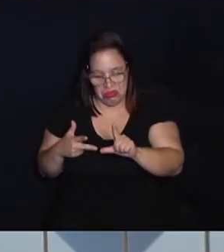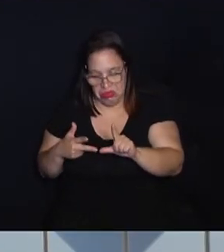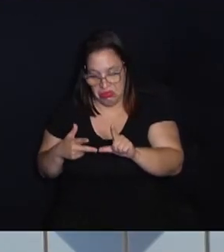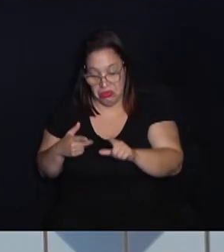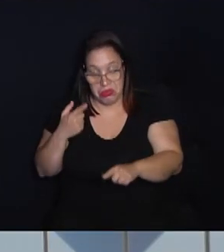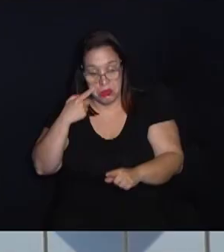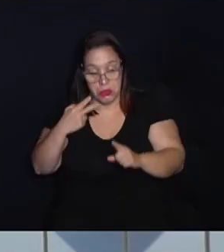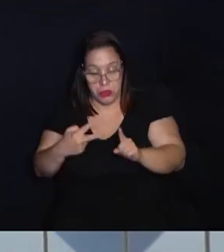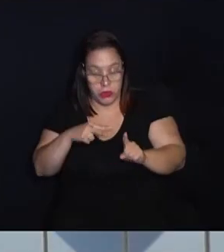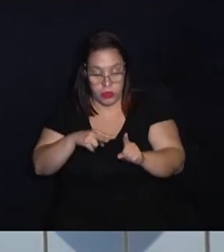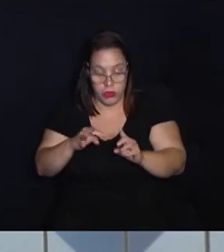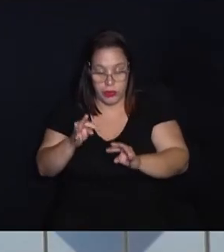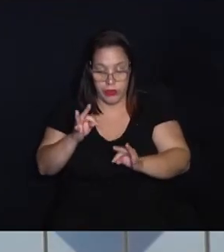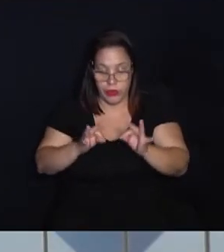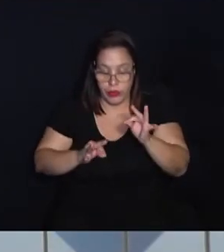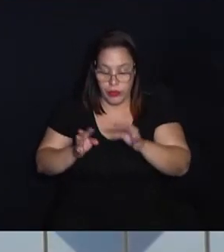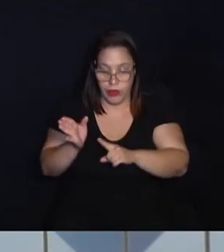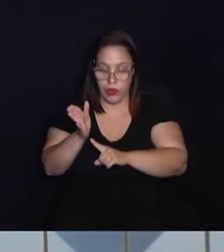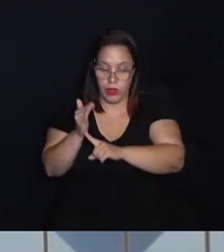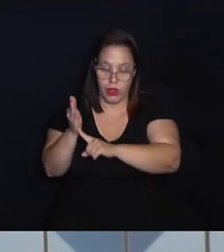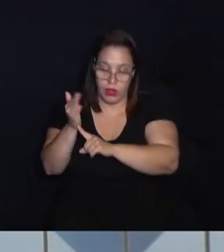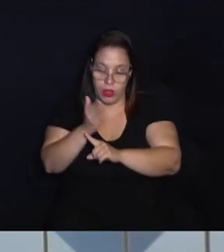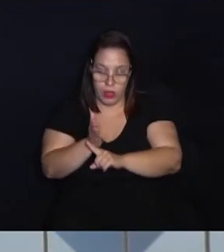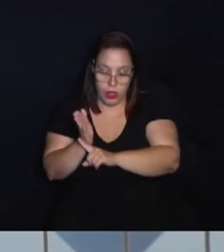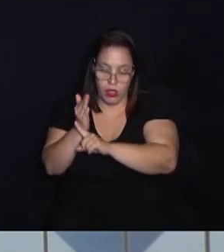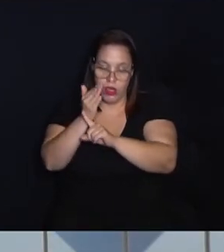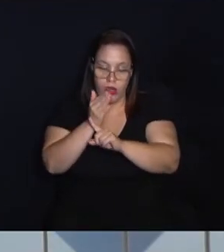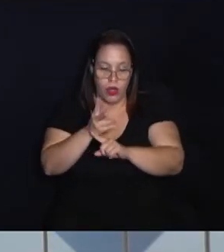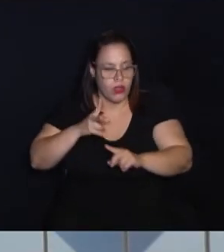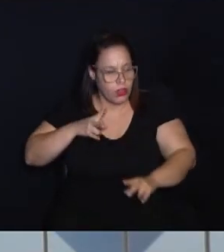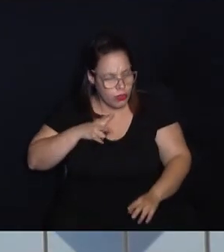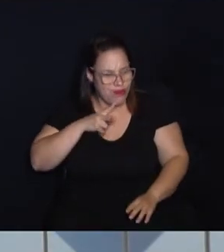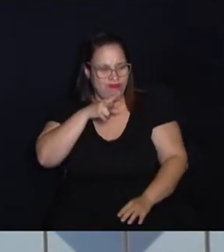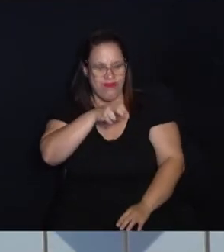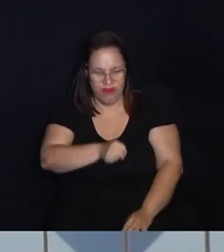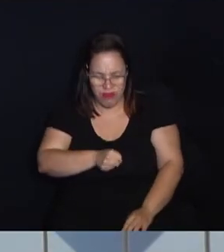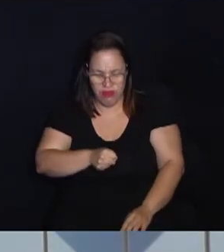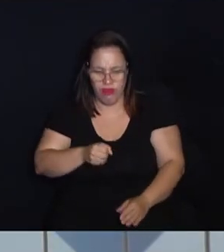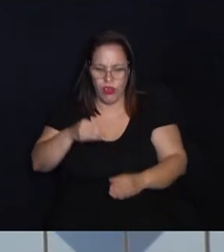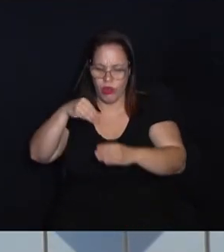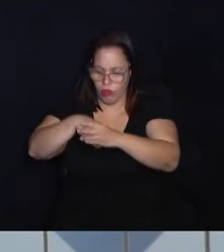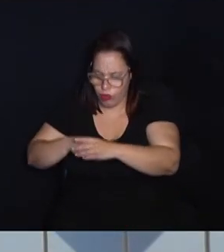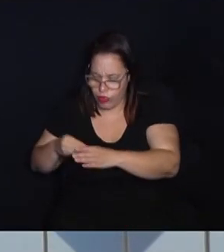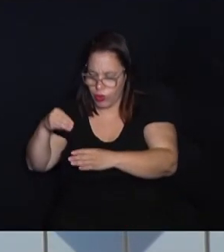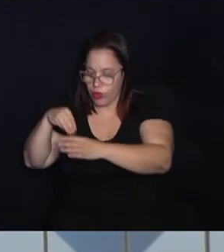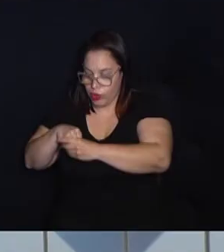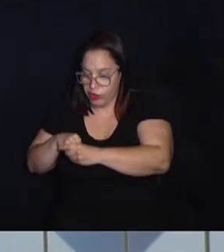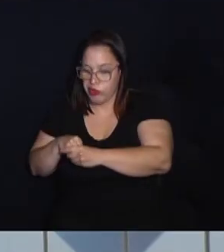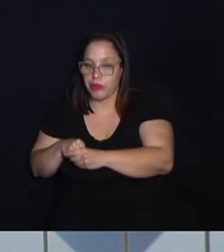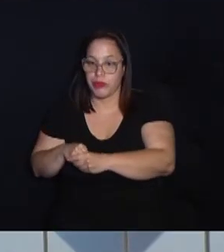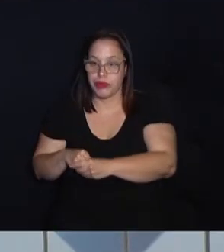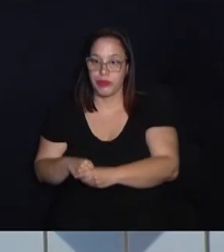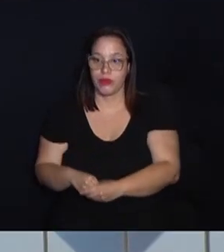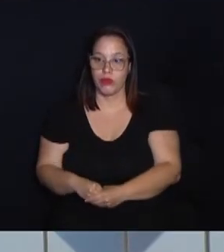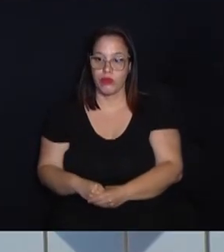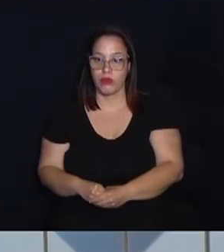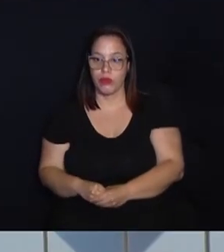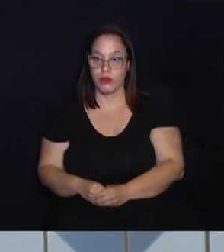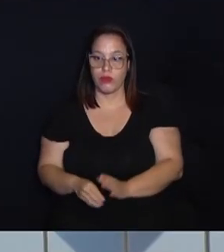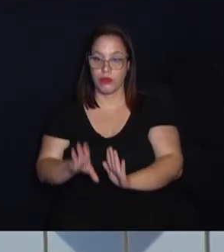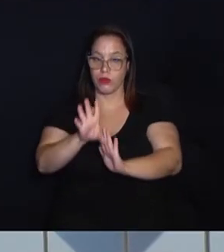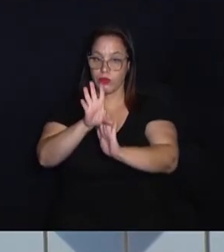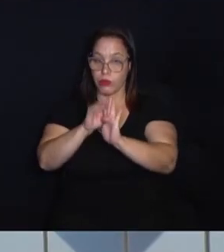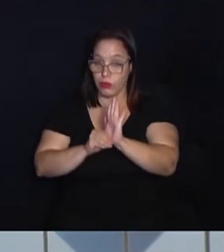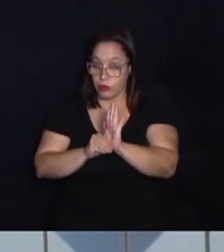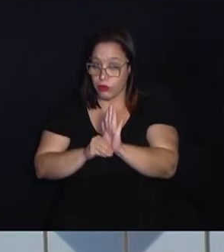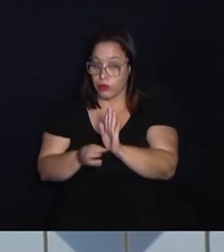de vista tecnológico. Então, sim, existe um esforço grande de investimento na qualificação e na modernização administrativa